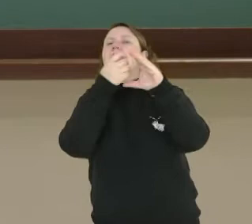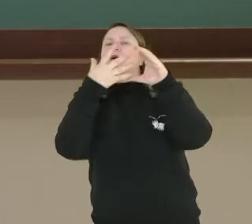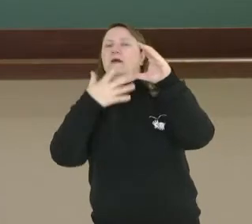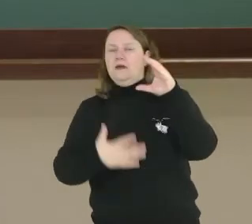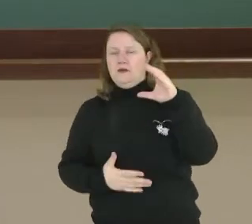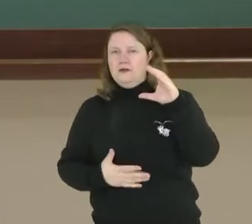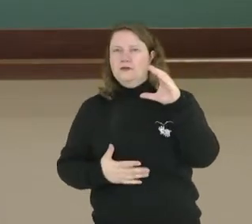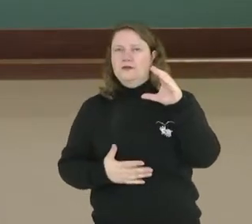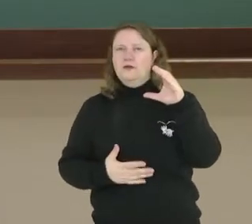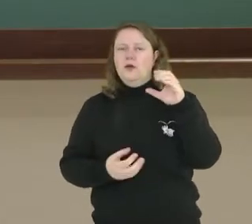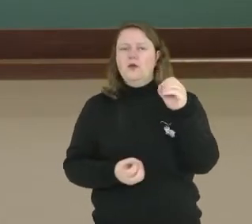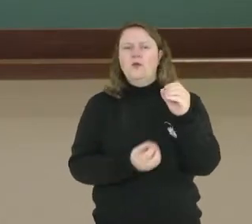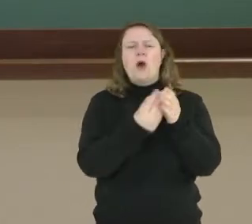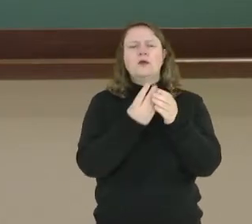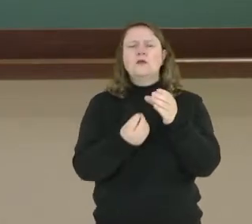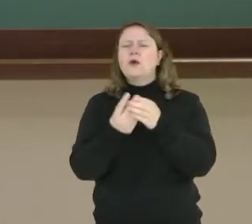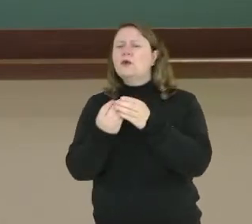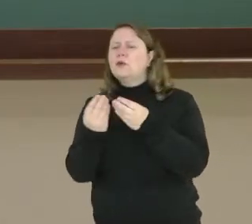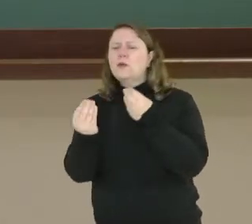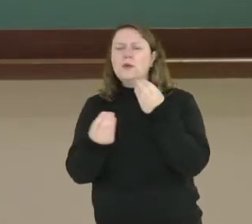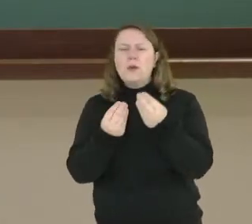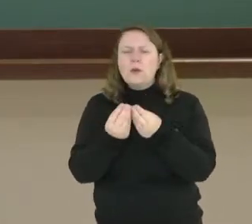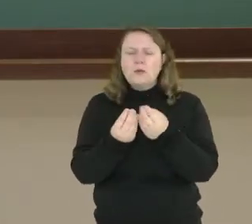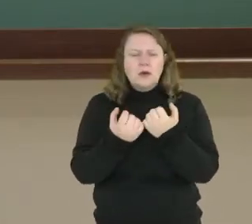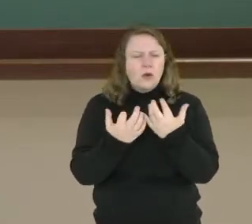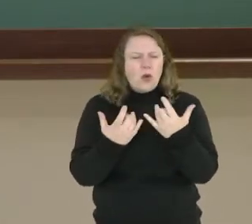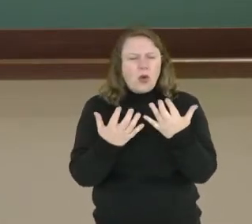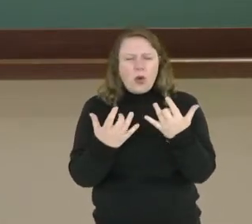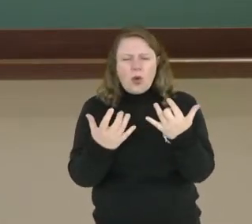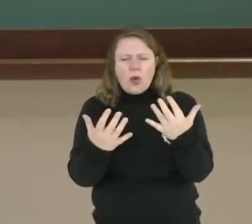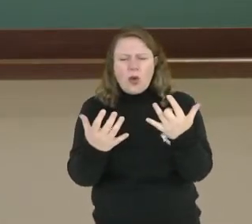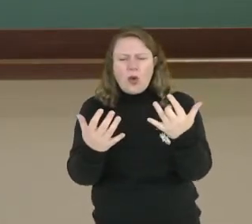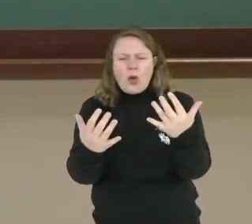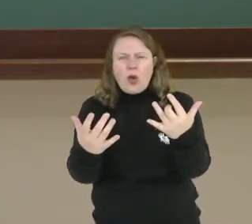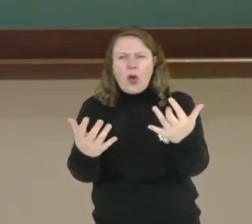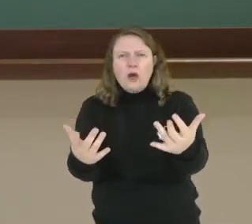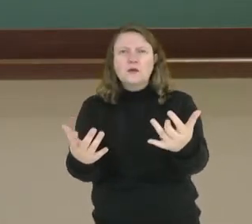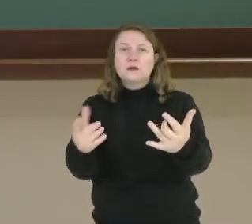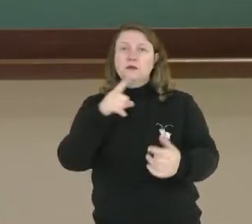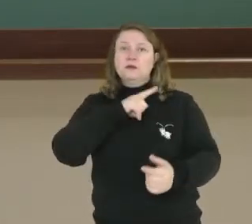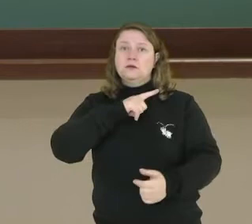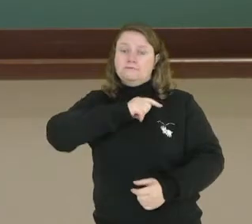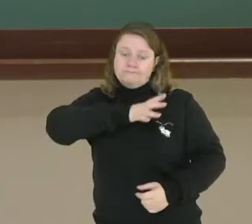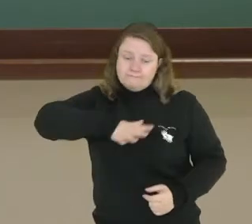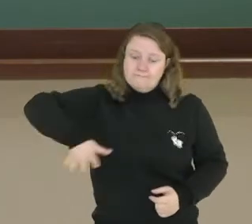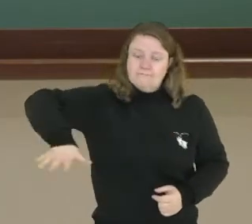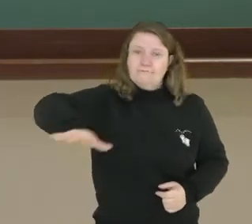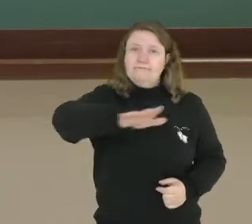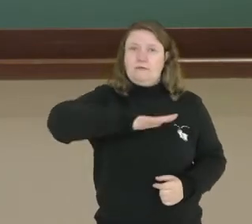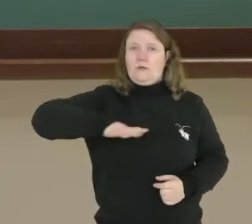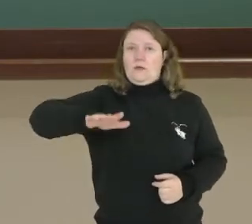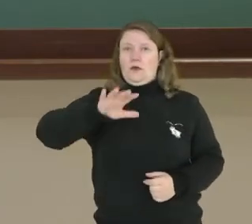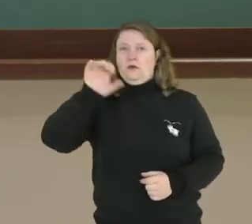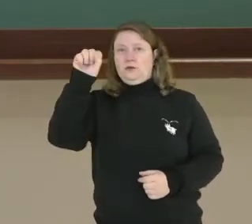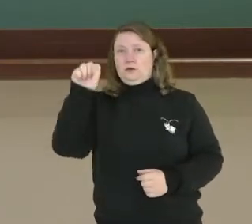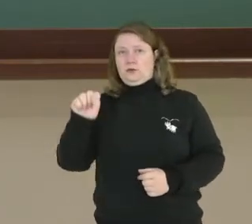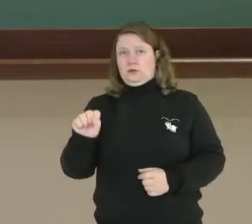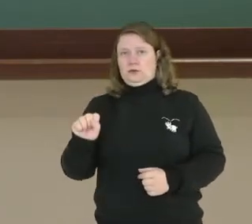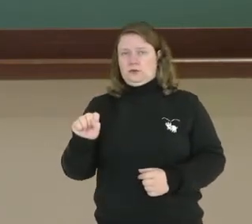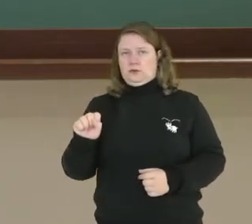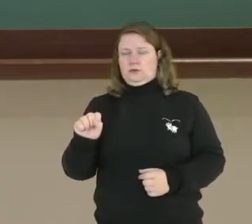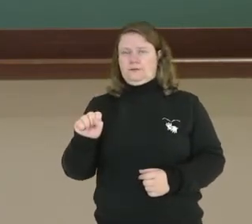As formações vegetais, as plantas que compõem, o espaço geográfico da região sul.